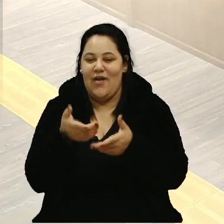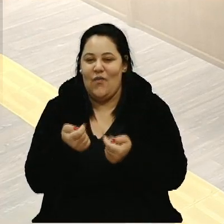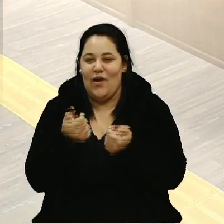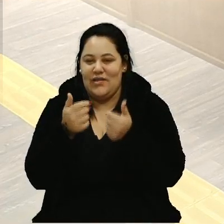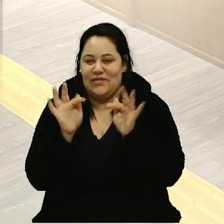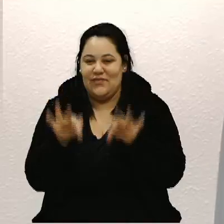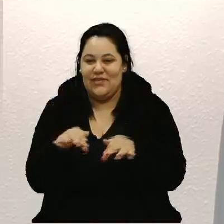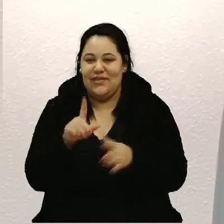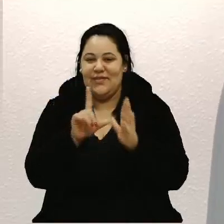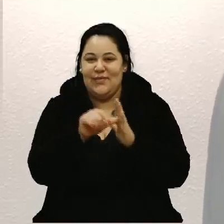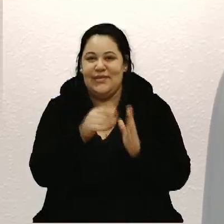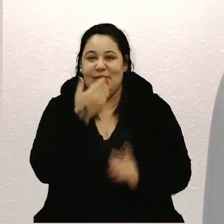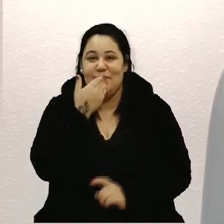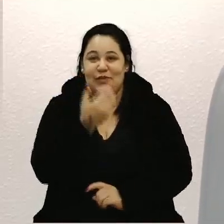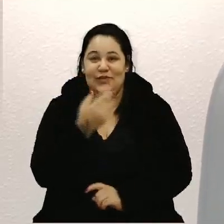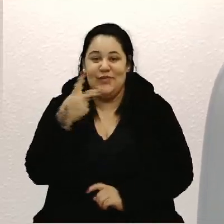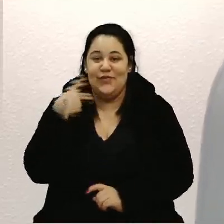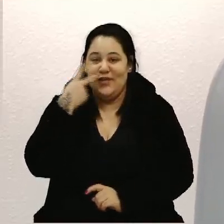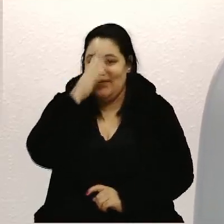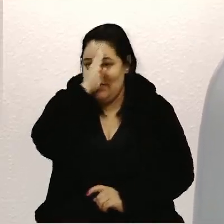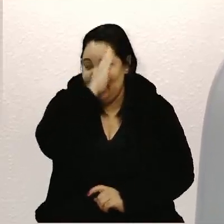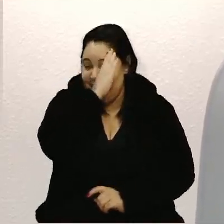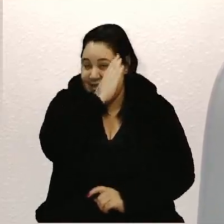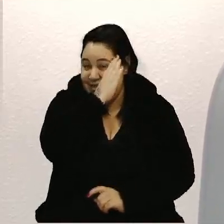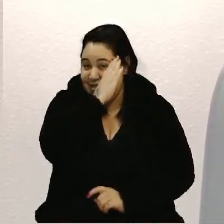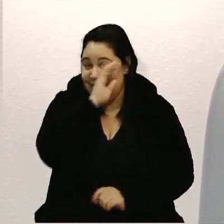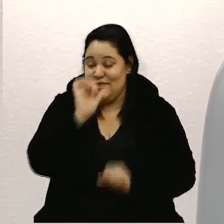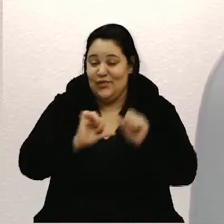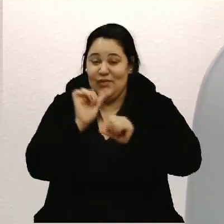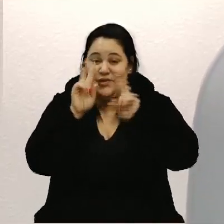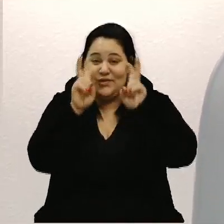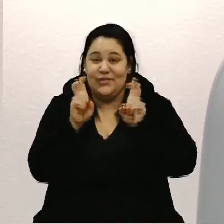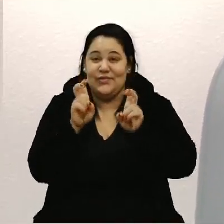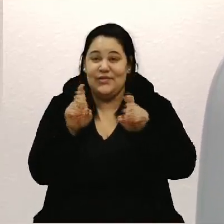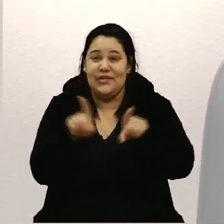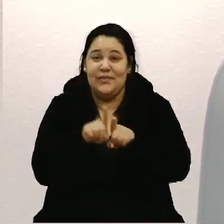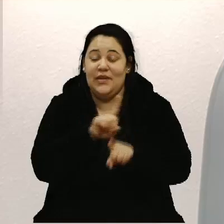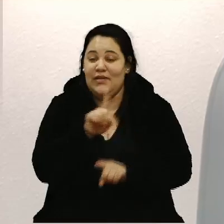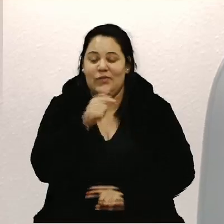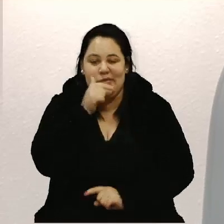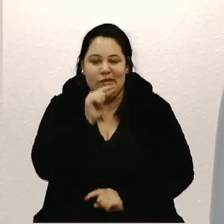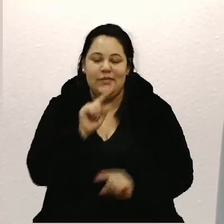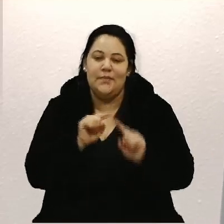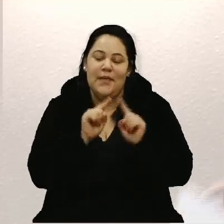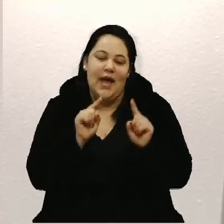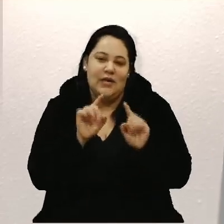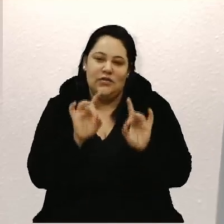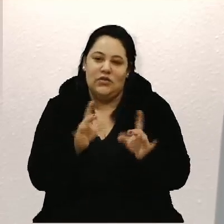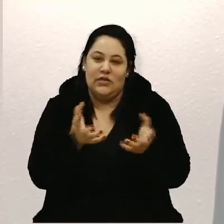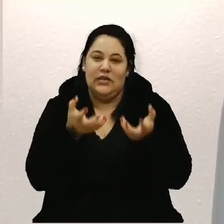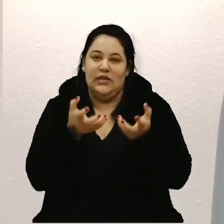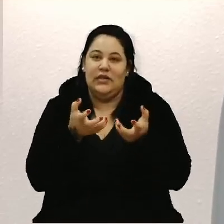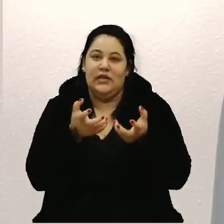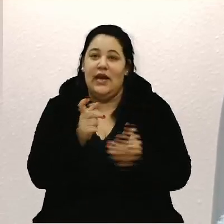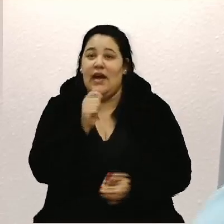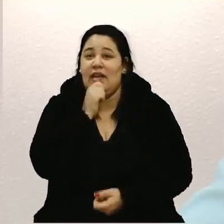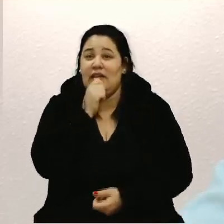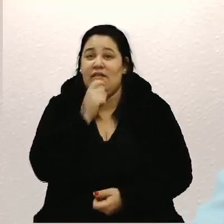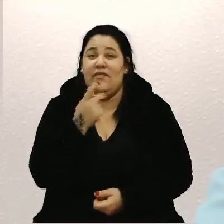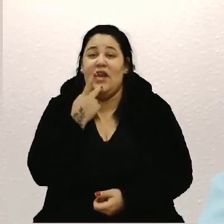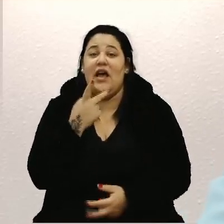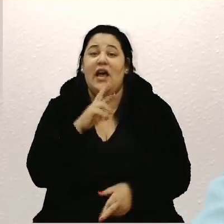Depois eu ia pedir uma parte para o vereador Bressan, mas acabou mudando o assunto, também não consegui. Então, só queria fazer ainda referência em